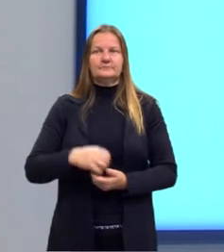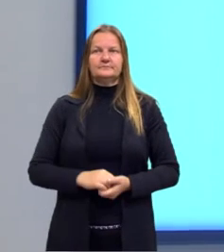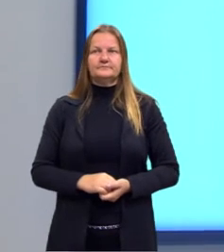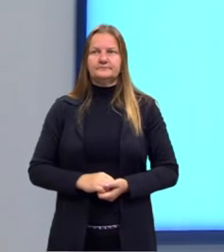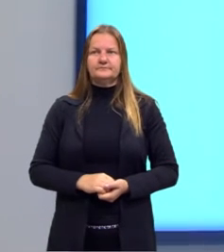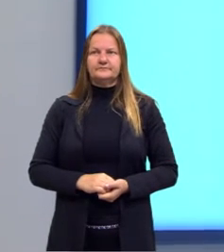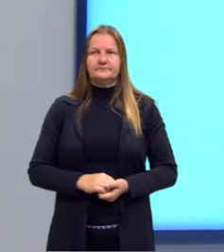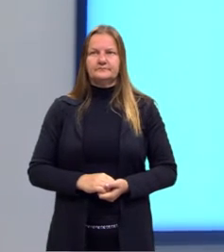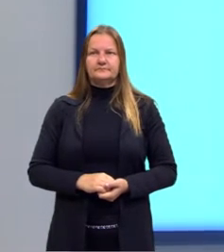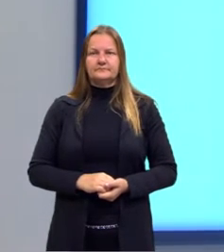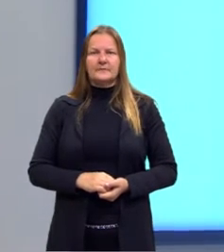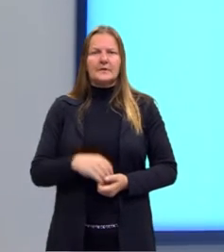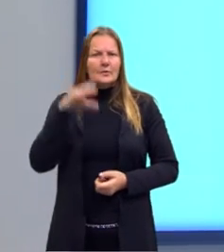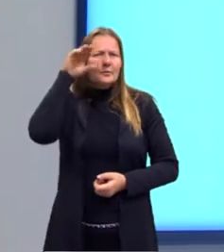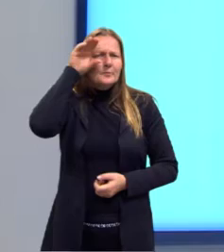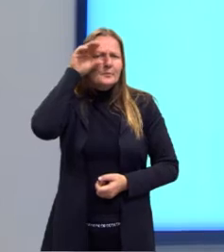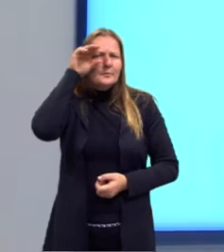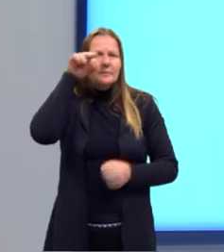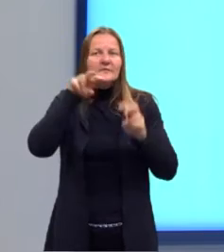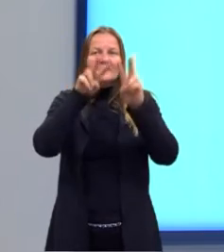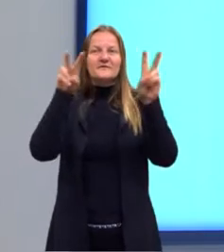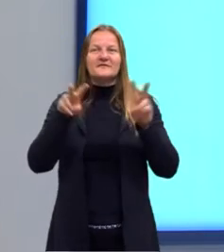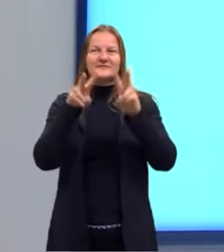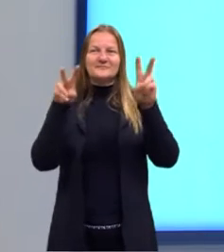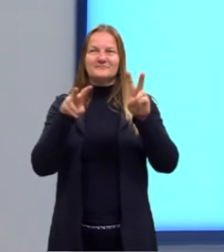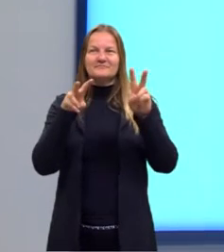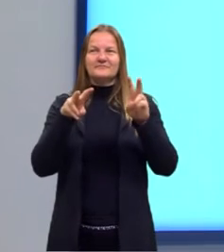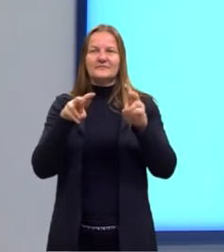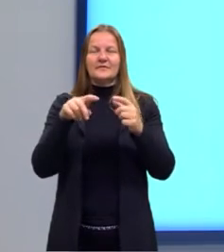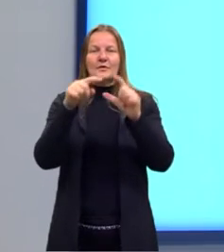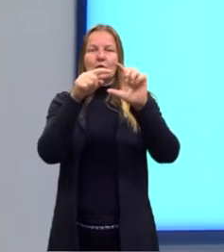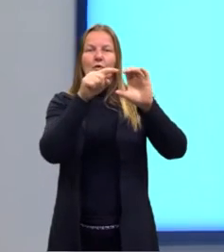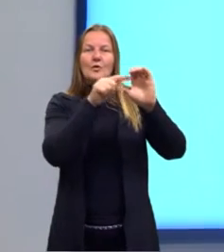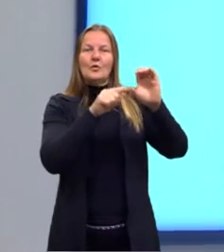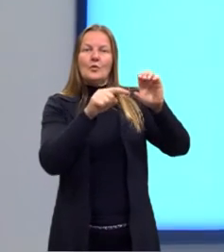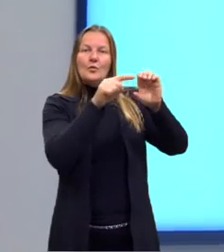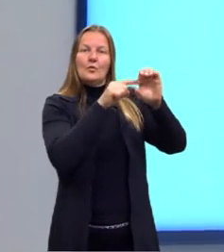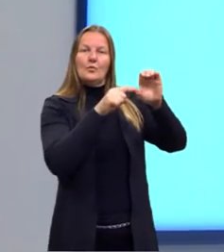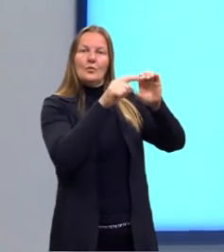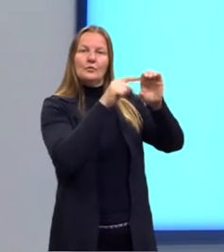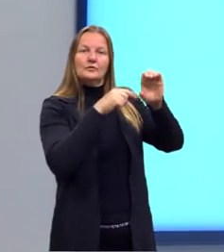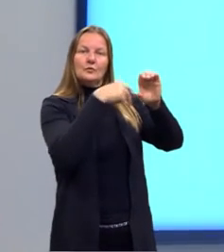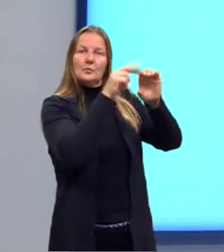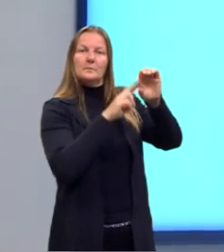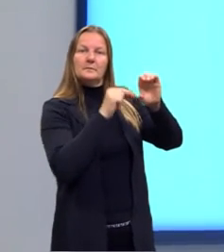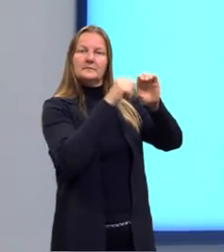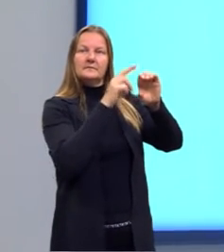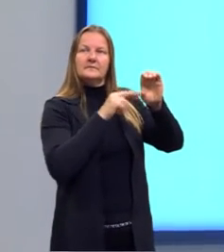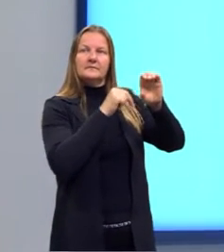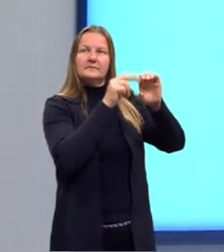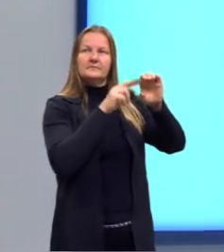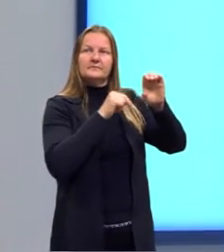certo tô observando aqui é o círculo pintado o que quer dizer lembro